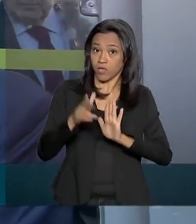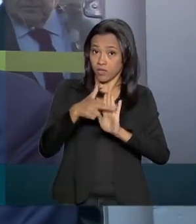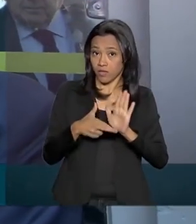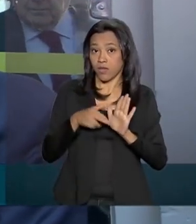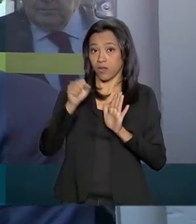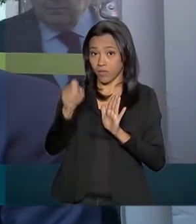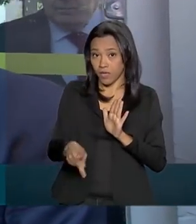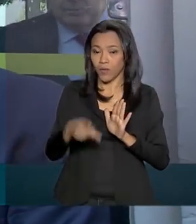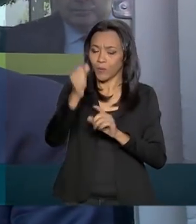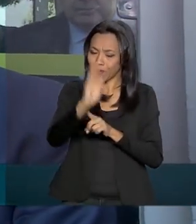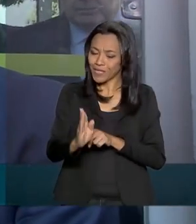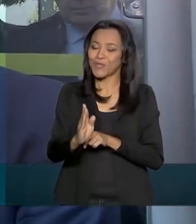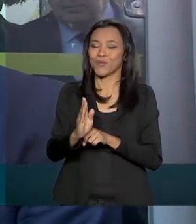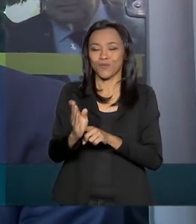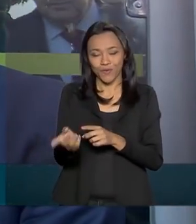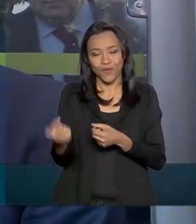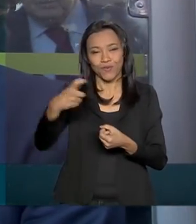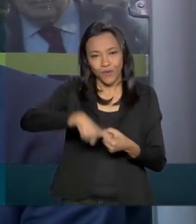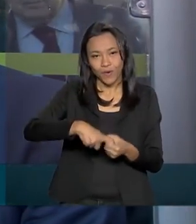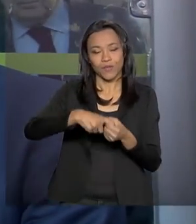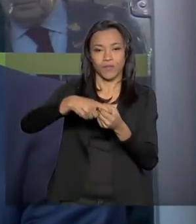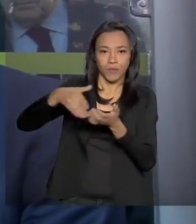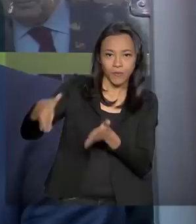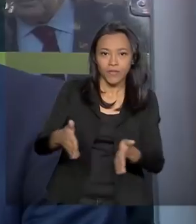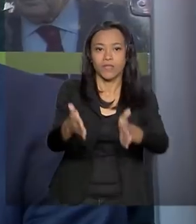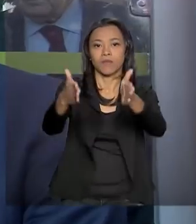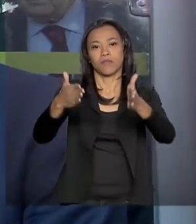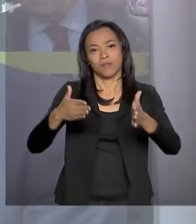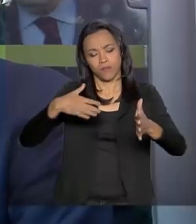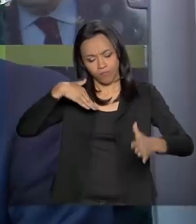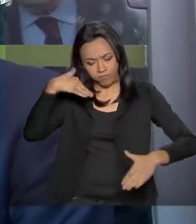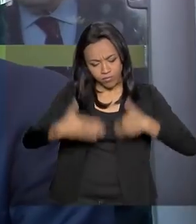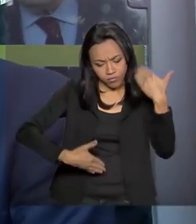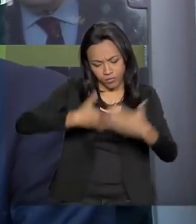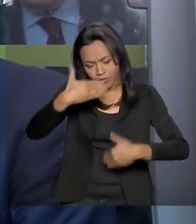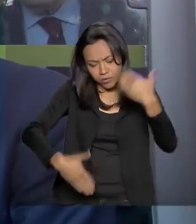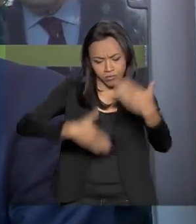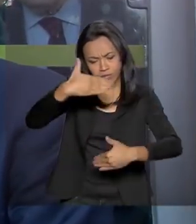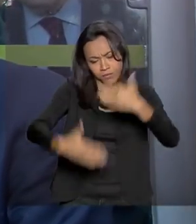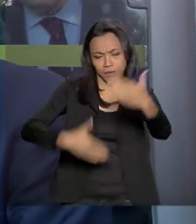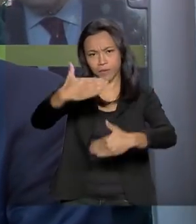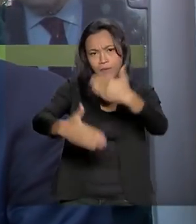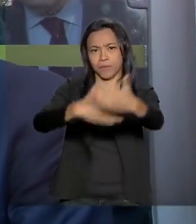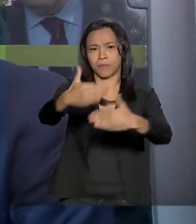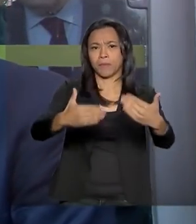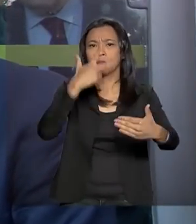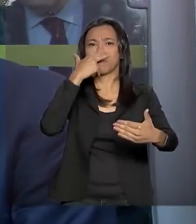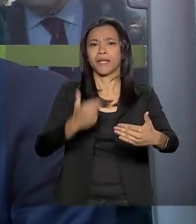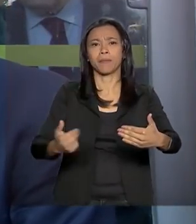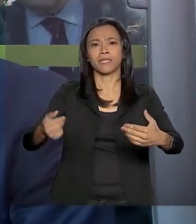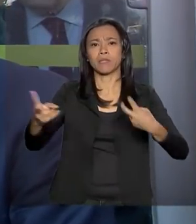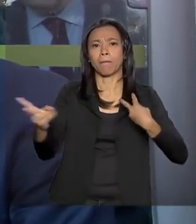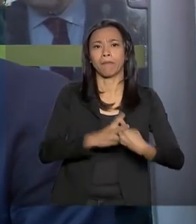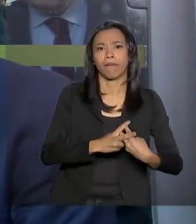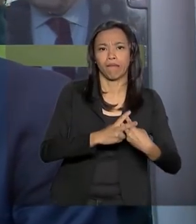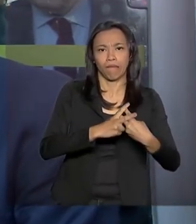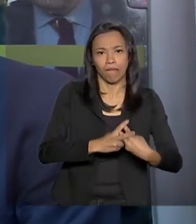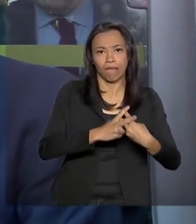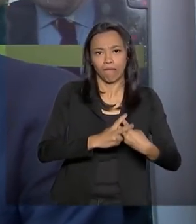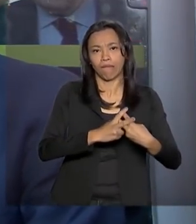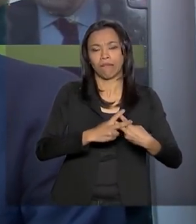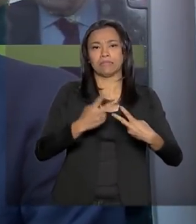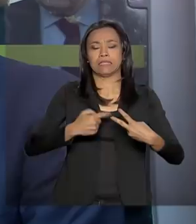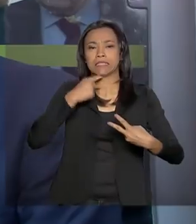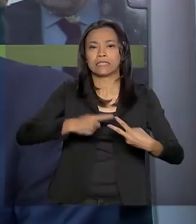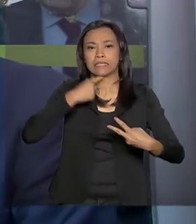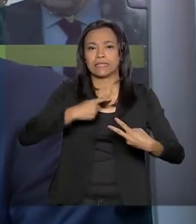retoma o seu caminho de crescimento econômico sustentável. O Brasil está prisioneiro de uma armadilha de baixo crescimento